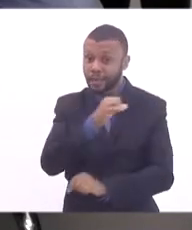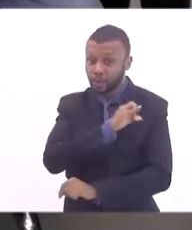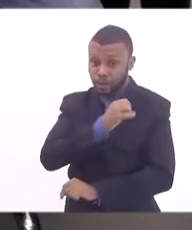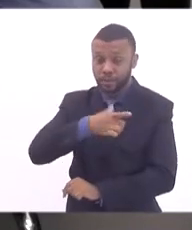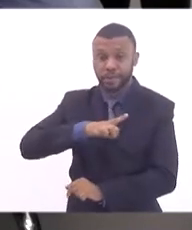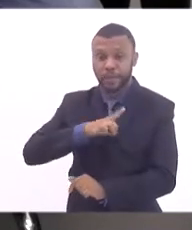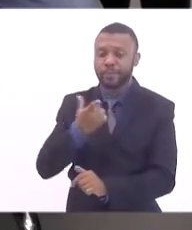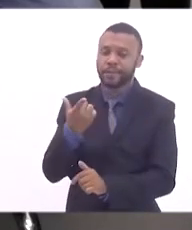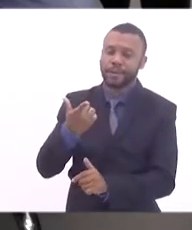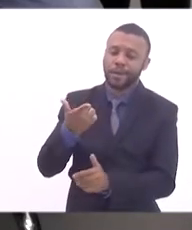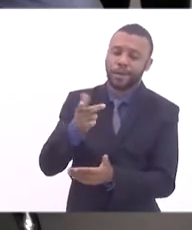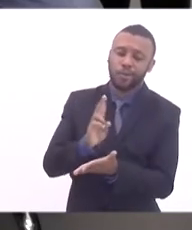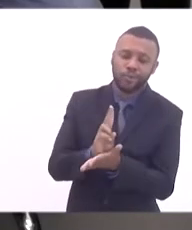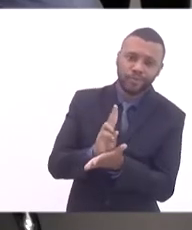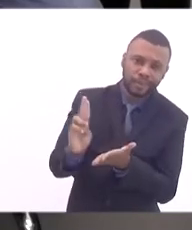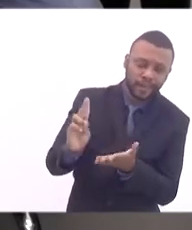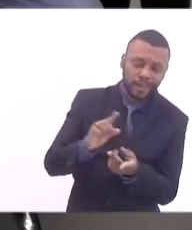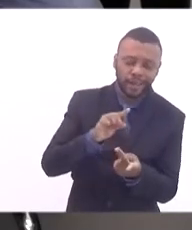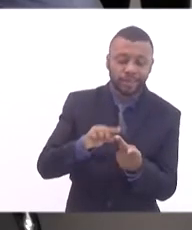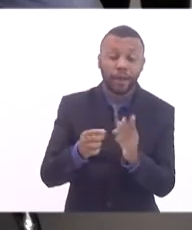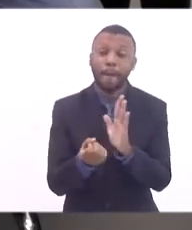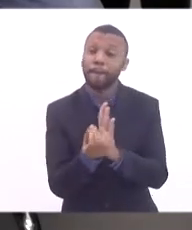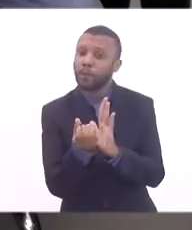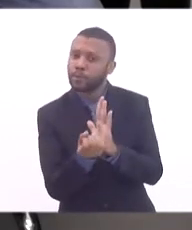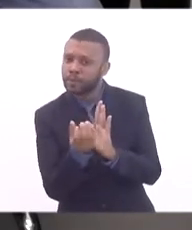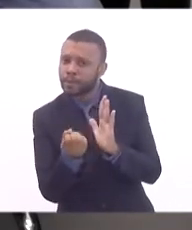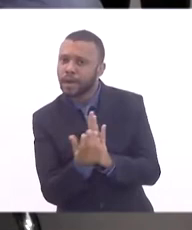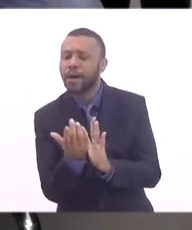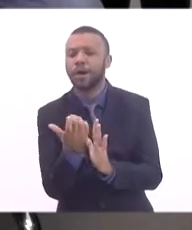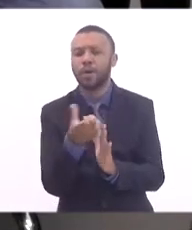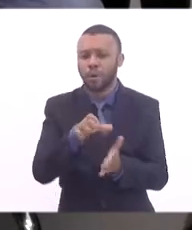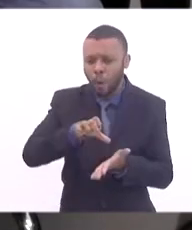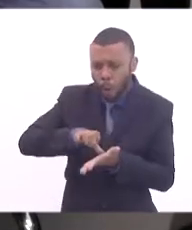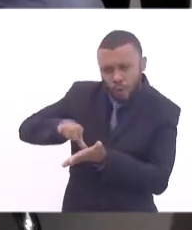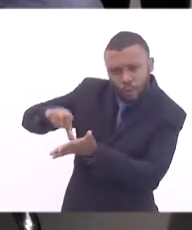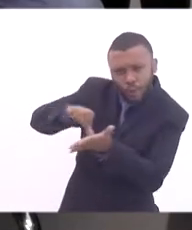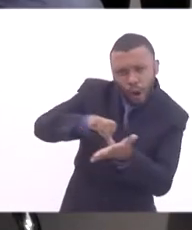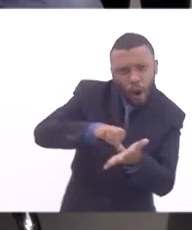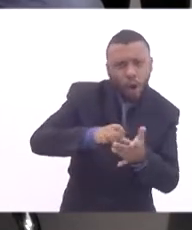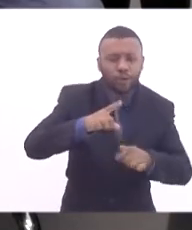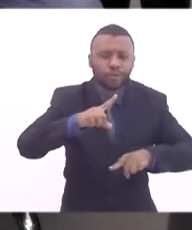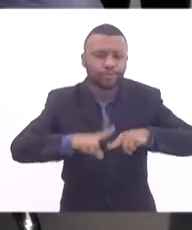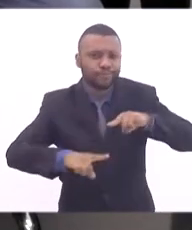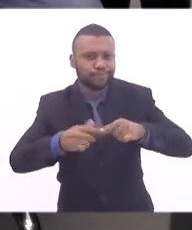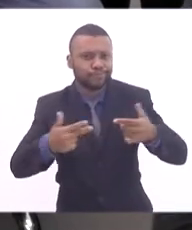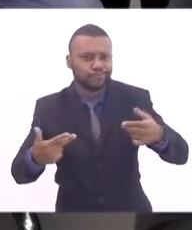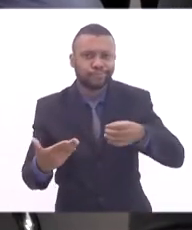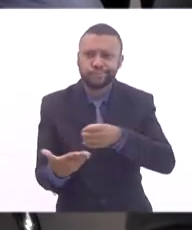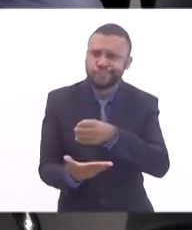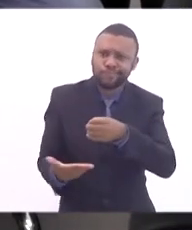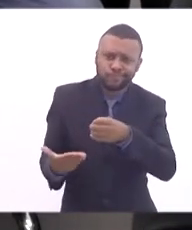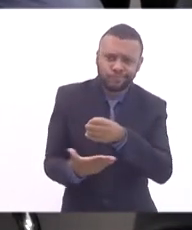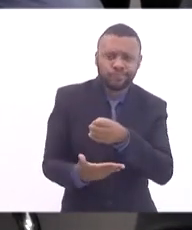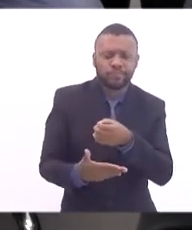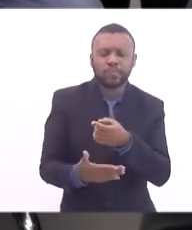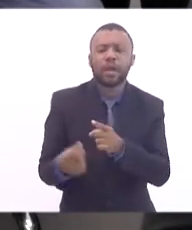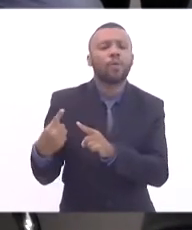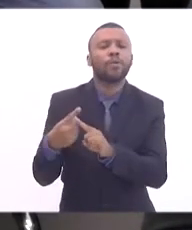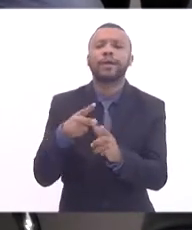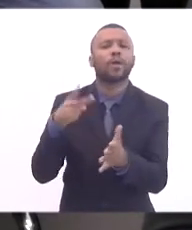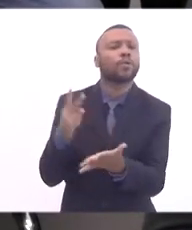as Universidades temos o conhecimento temos todos aqui tudo aqui no Rio de Janeiro pela questão da competitividade tributária